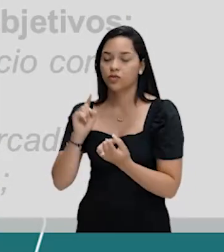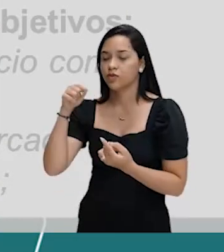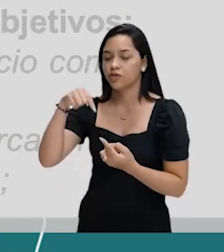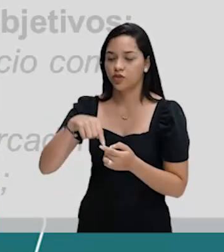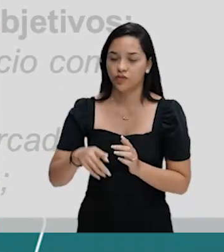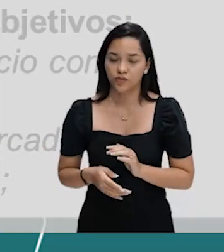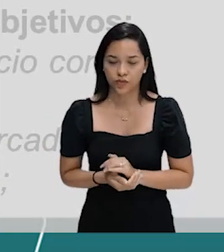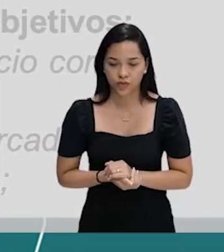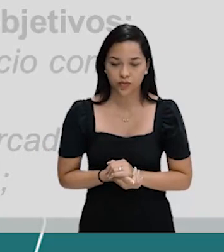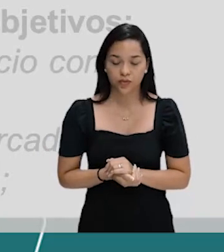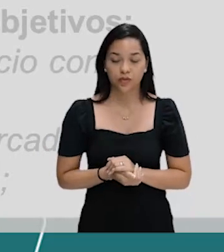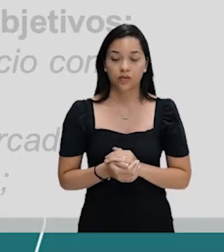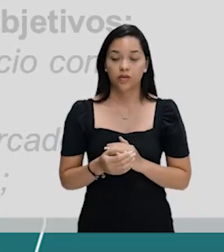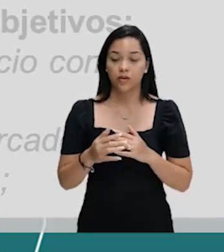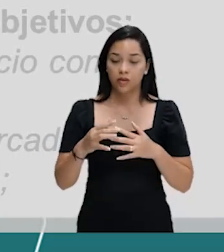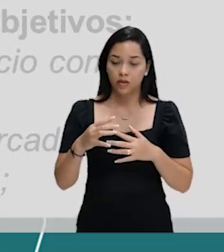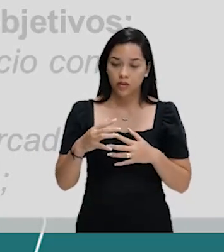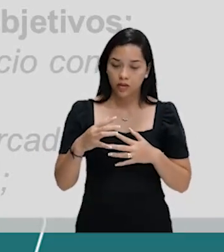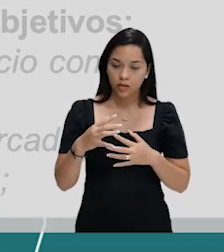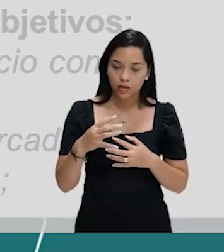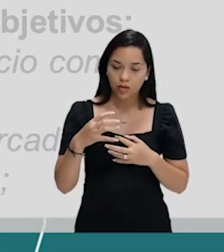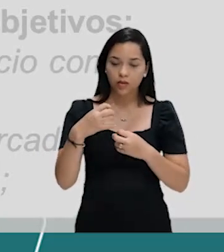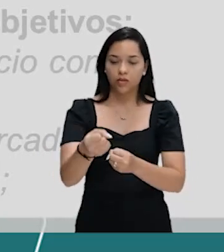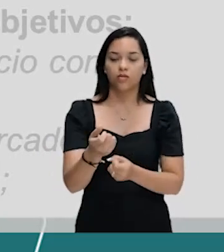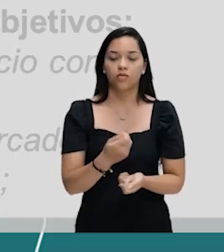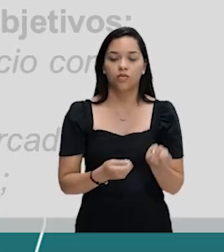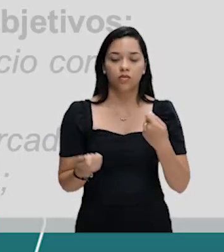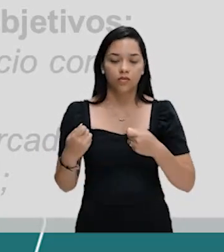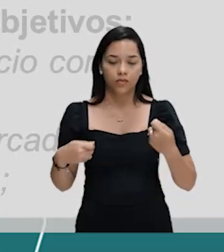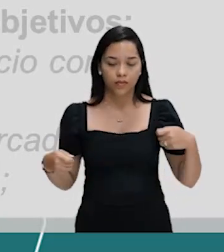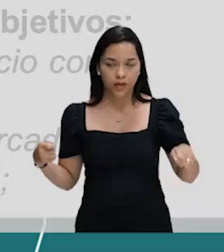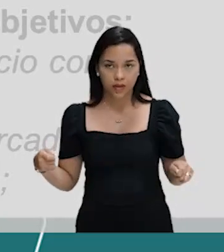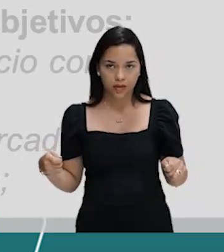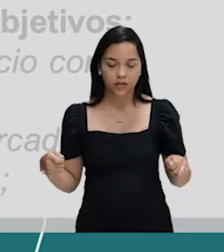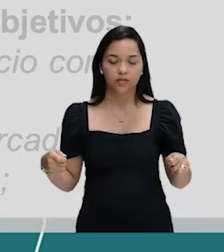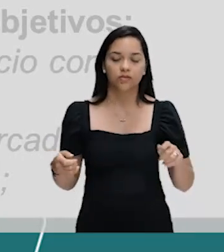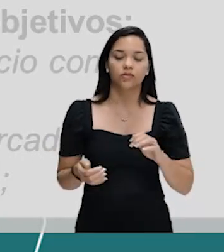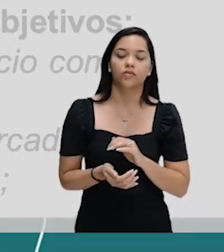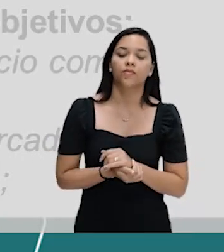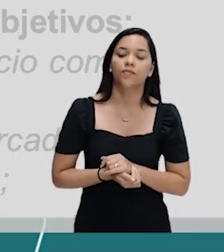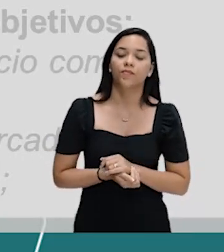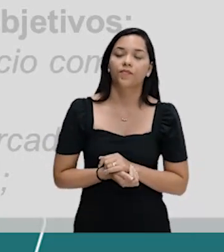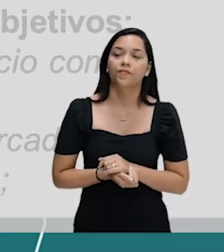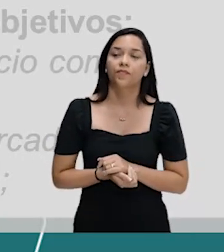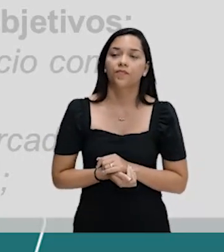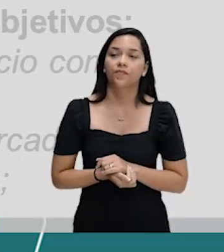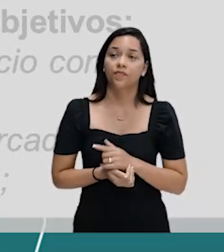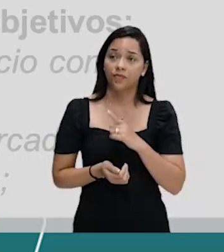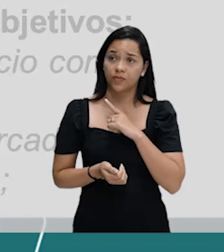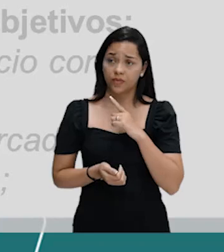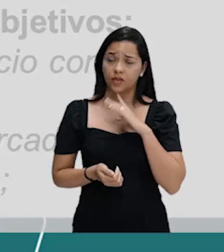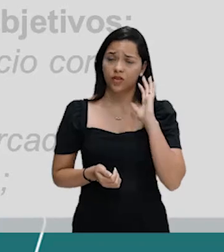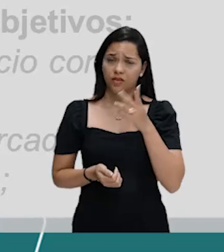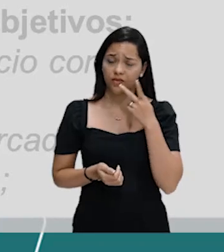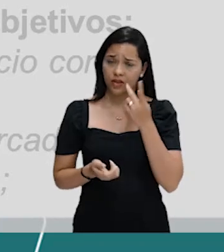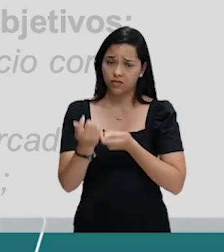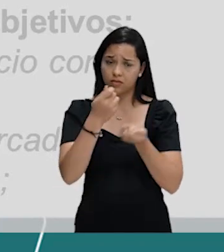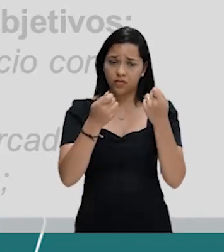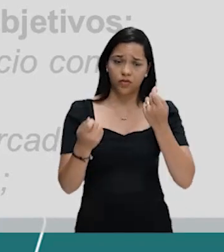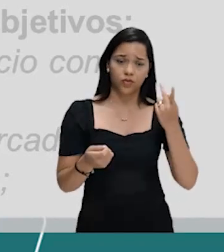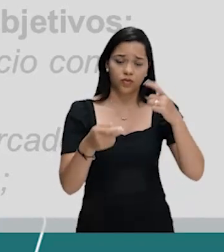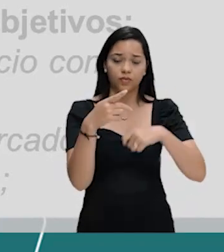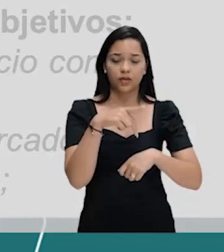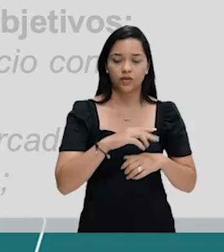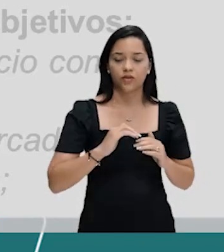blocos econômicos, Marcos? Potencializar o comércio com o mercado interno e externo, principalmente, como eu citei, negociar com outros